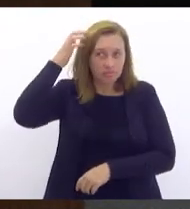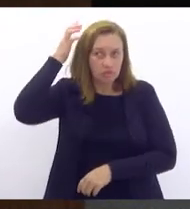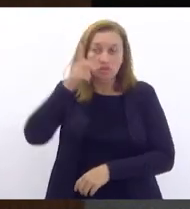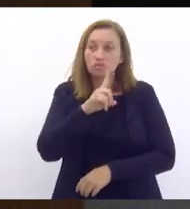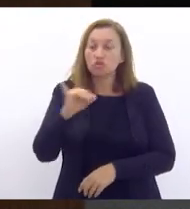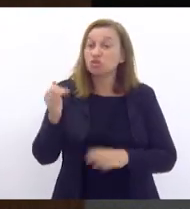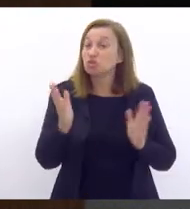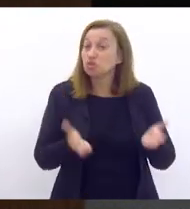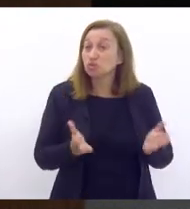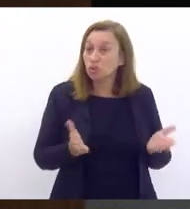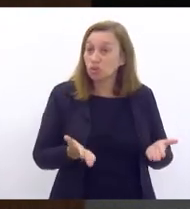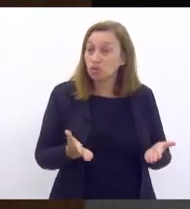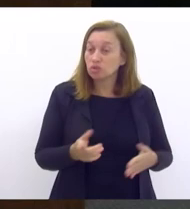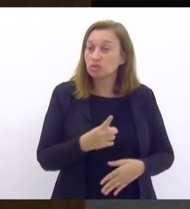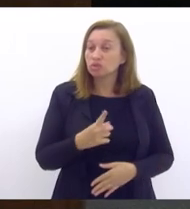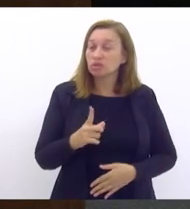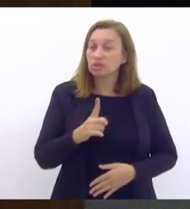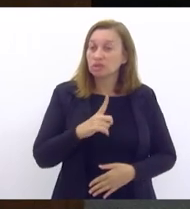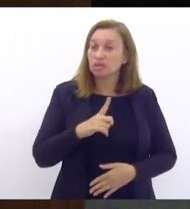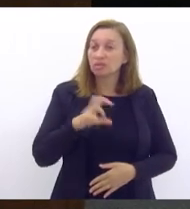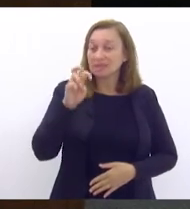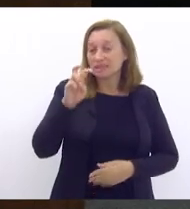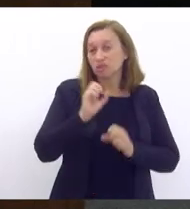de hoje, quando nós temos